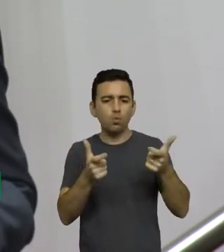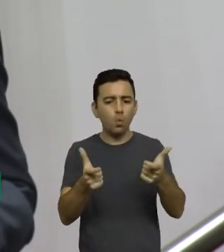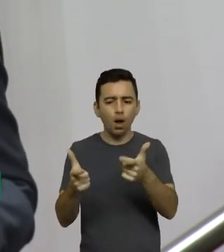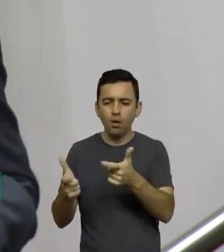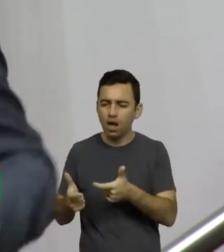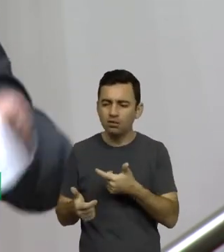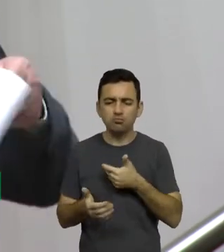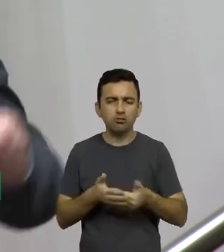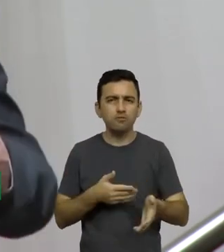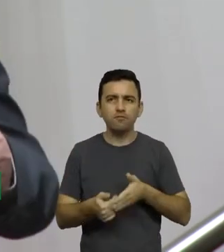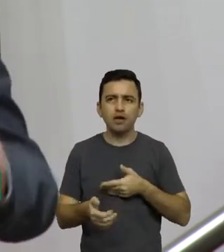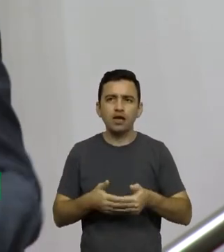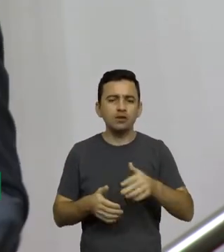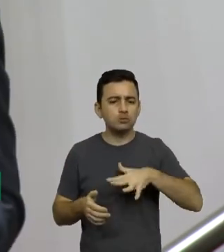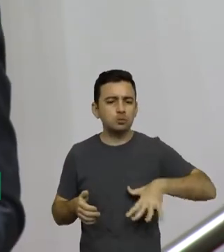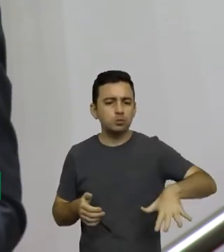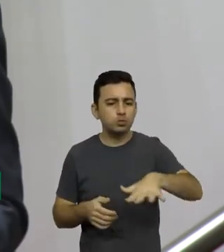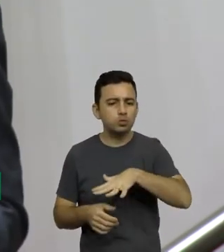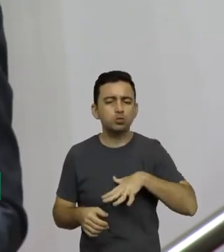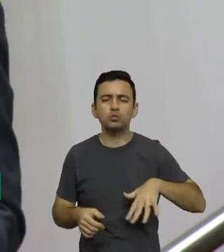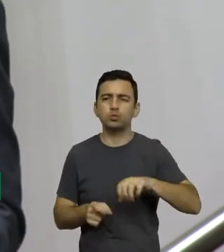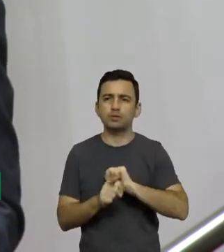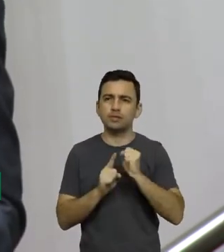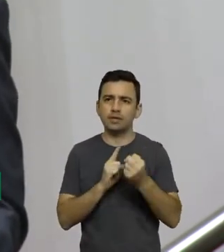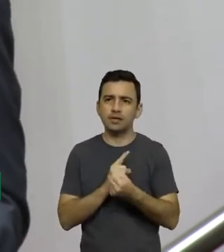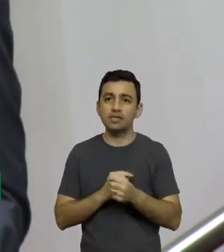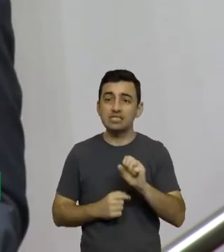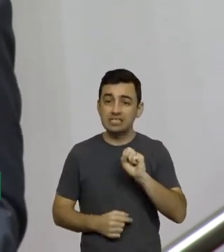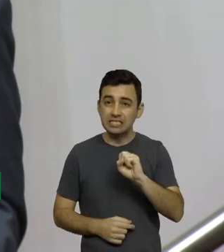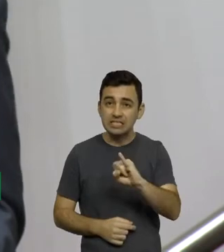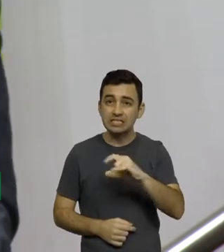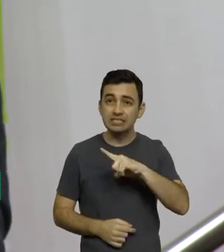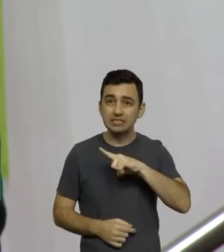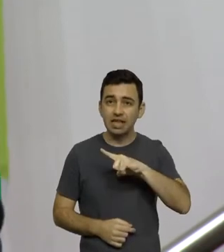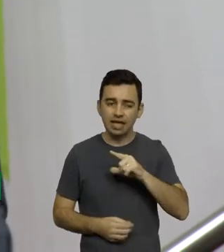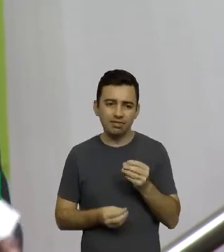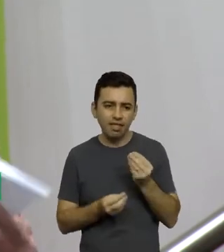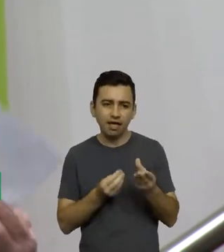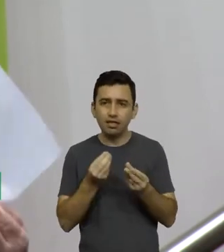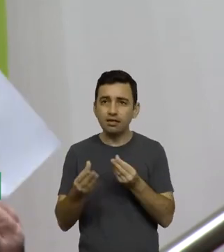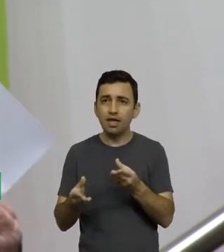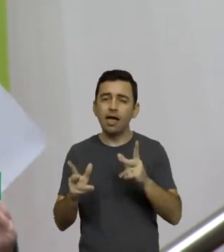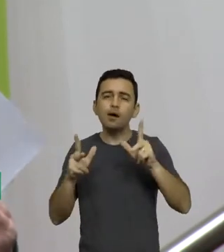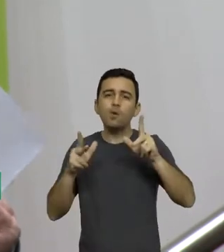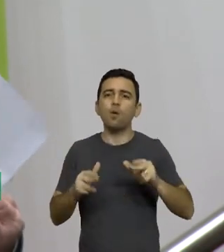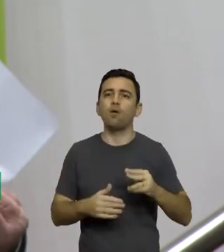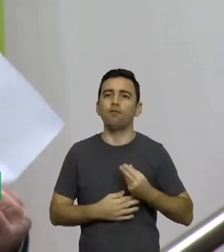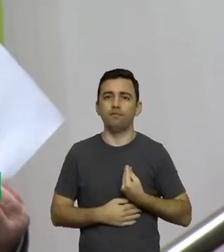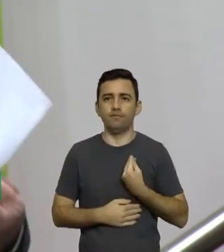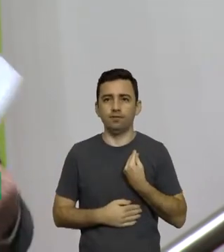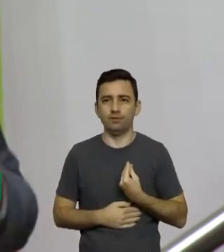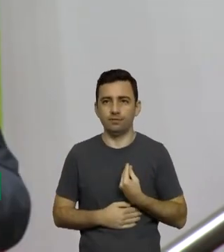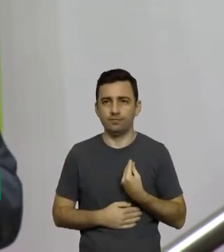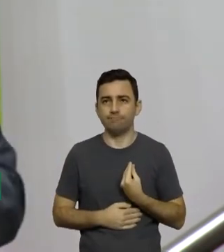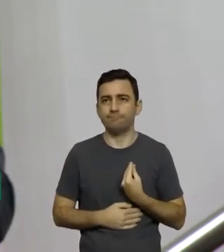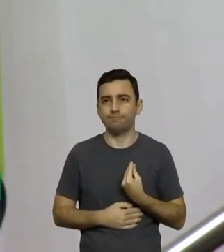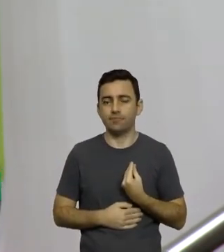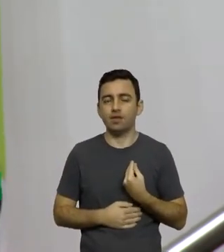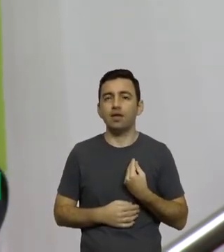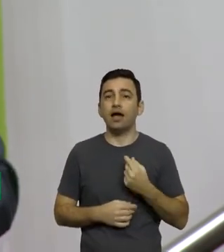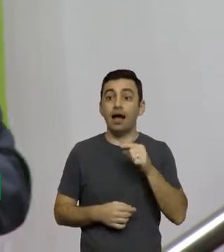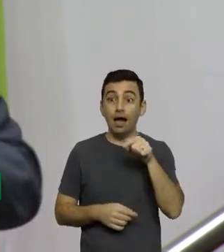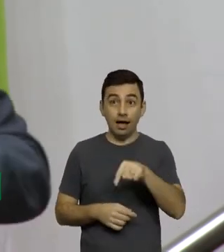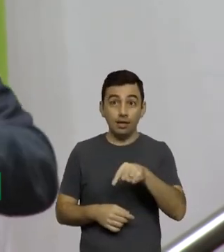sociedade. Onde há solidariedade, há vida. E, nesse mesmo dia, foi feito o